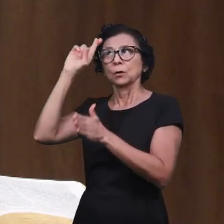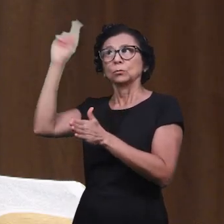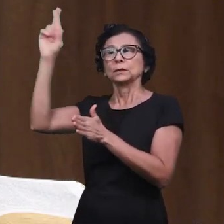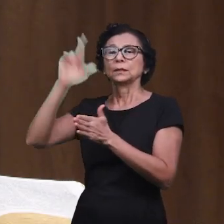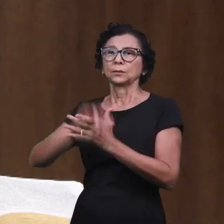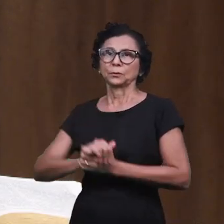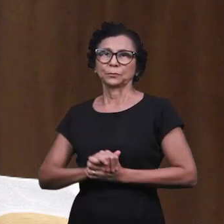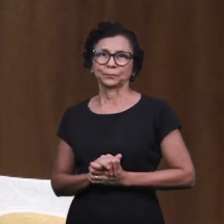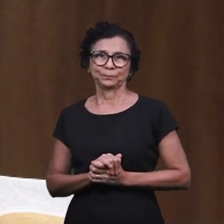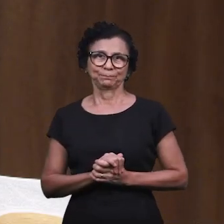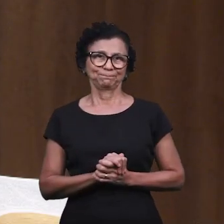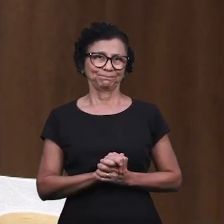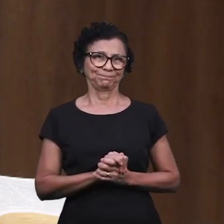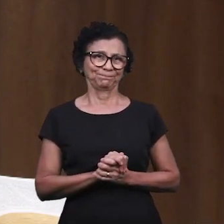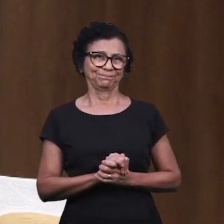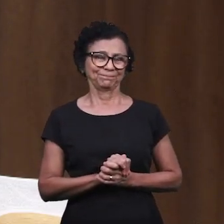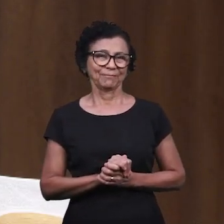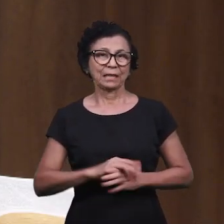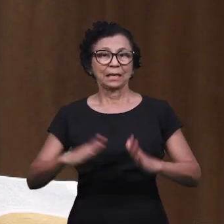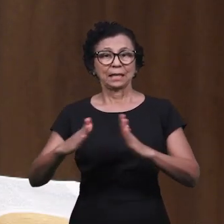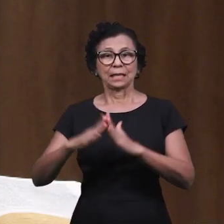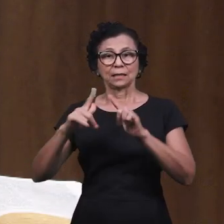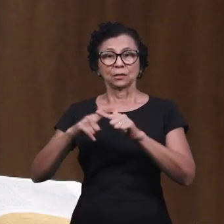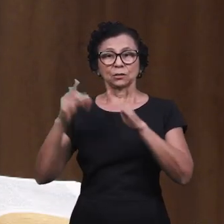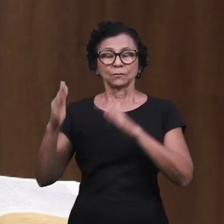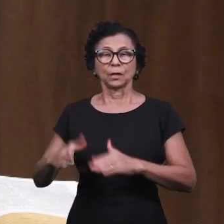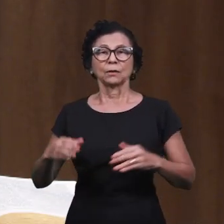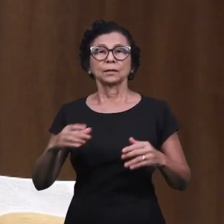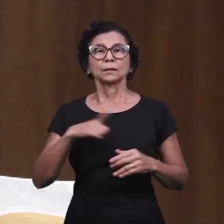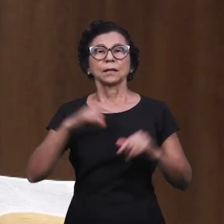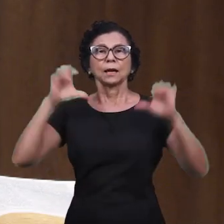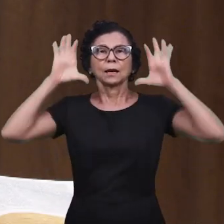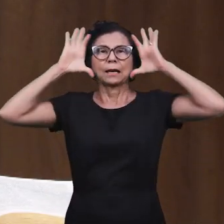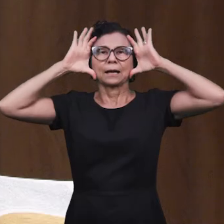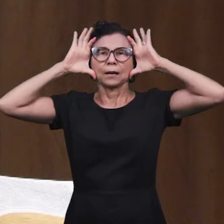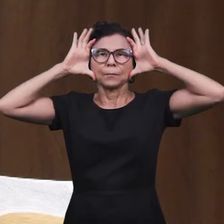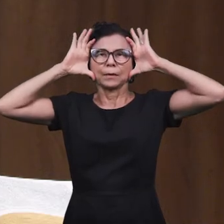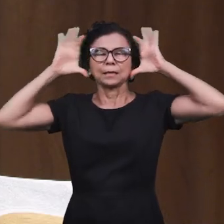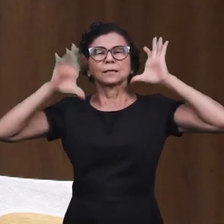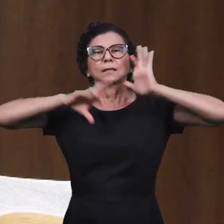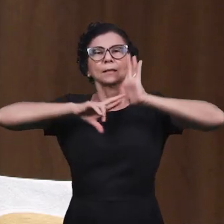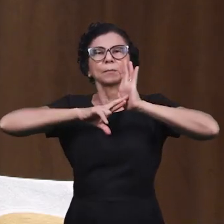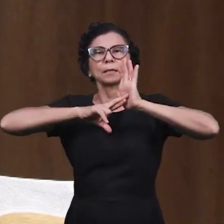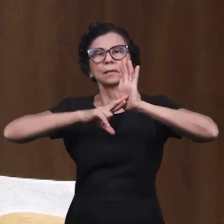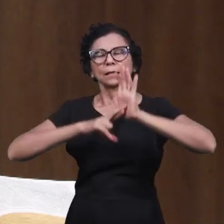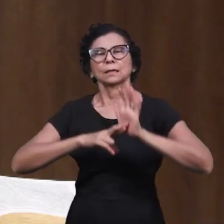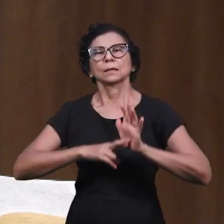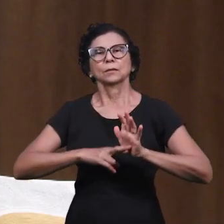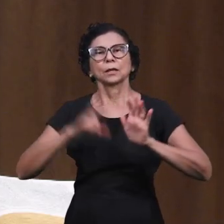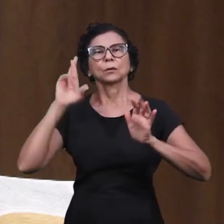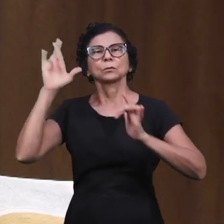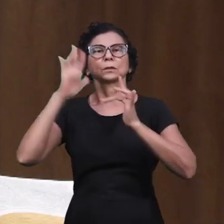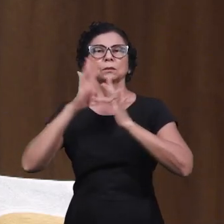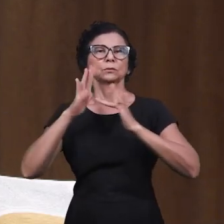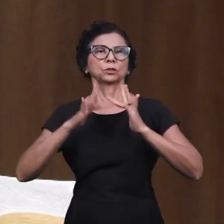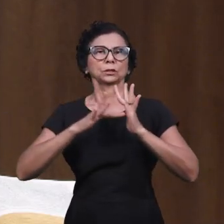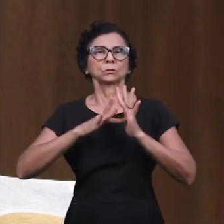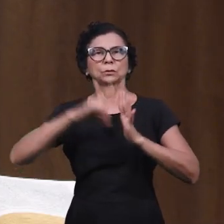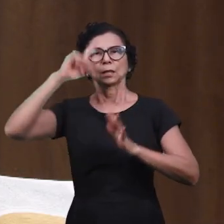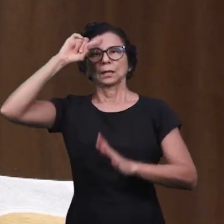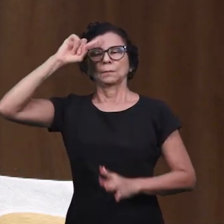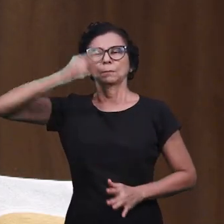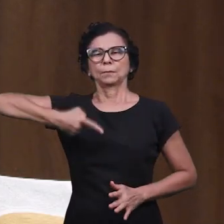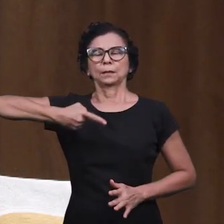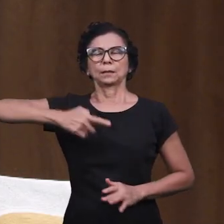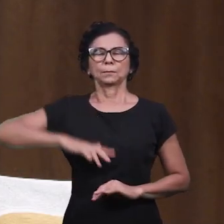E o que o cabeça comanda, então, o ministério, a mão, ela executa. Ou mesmo quando